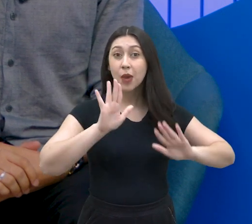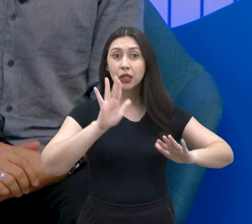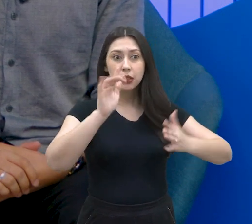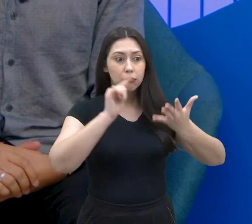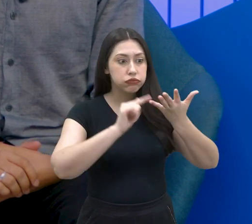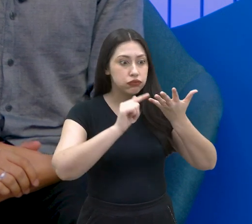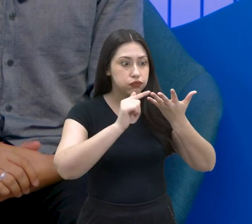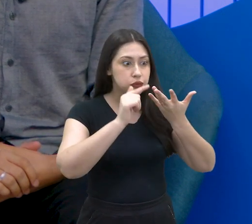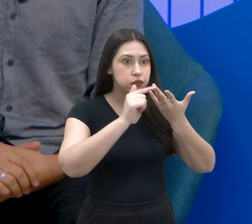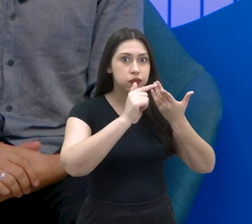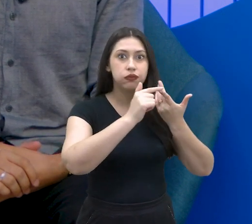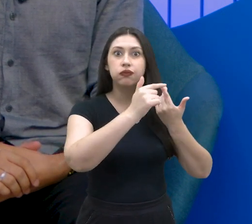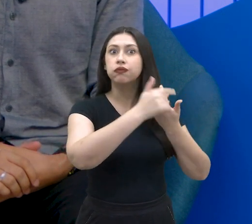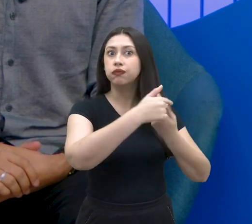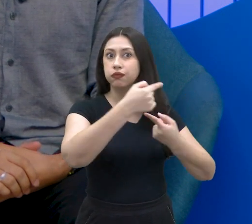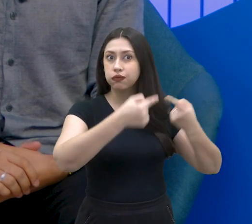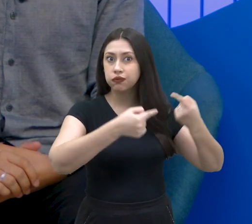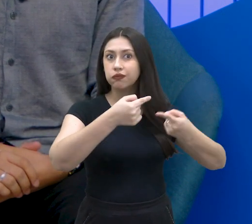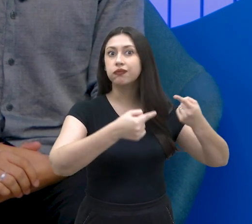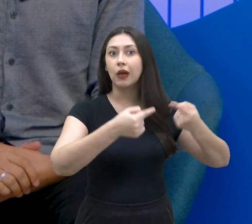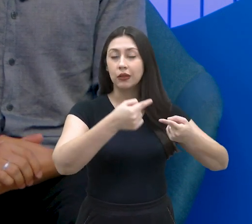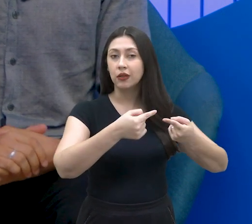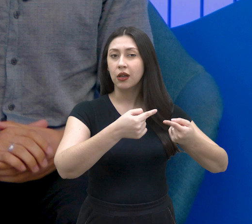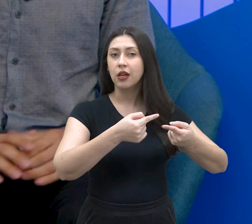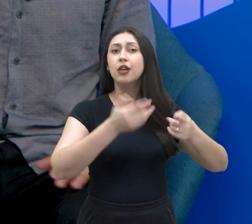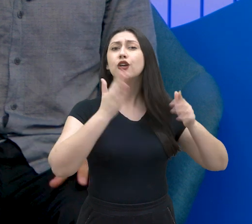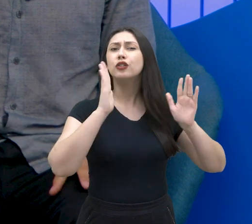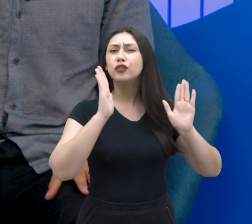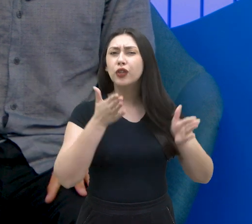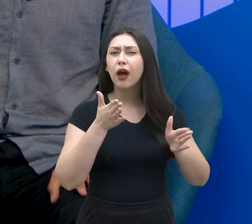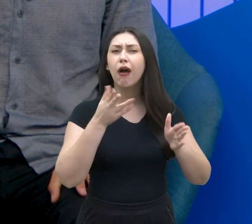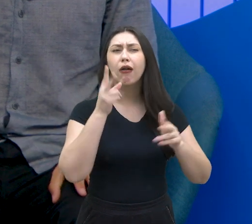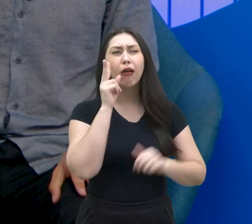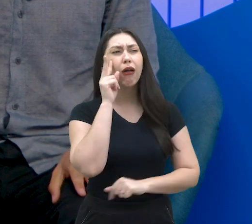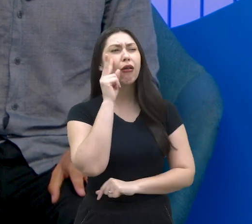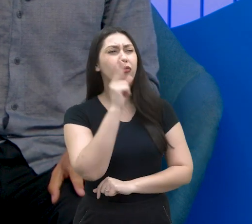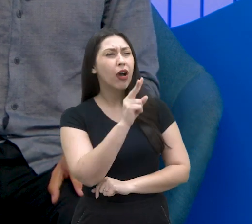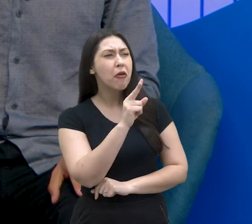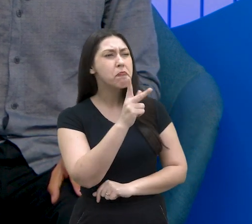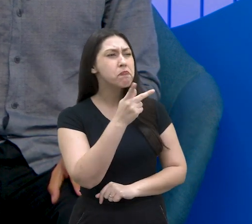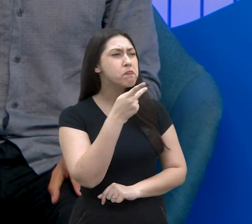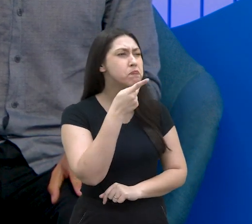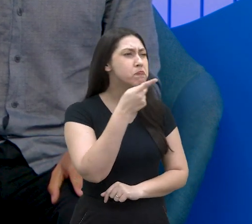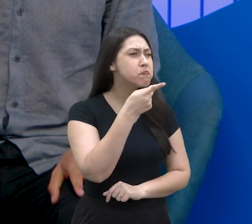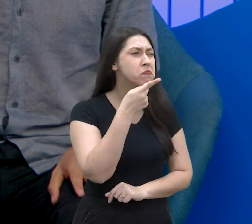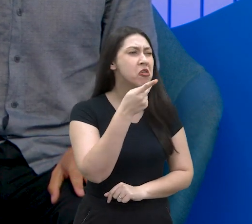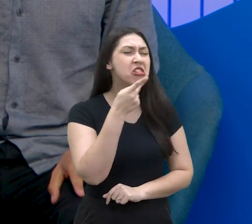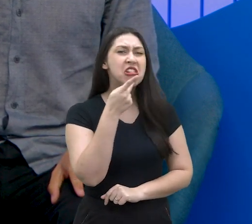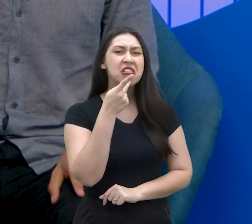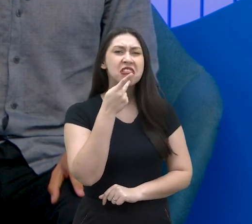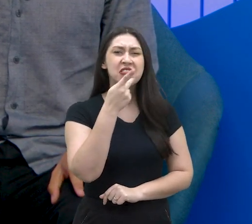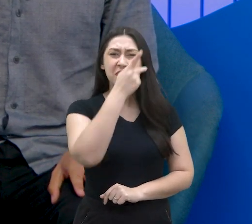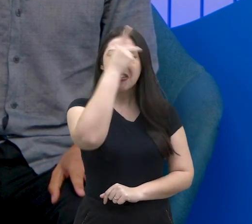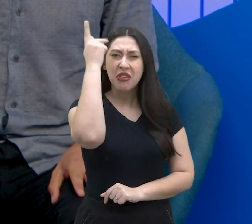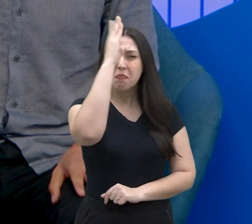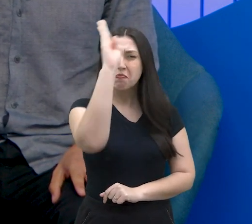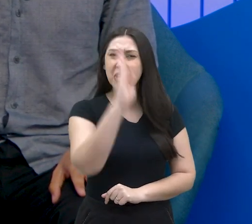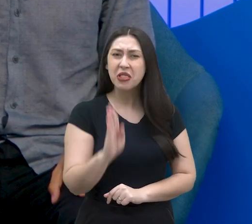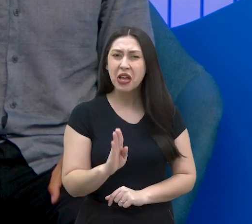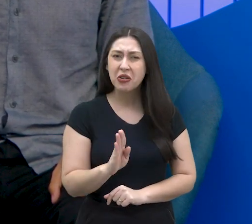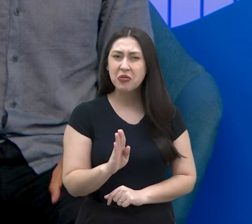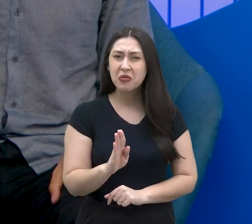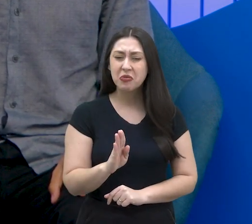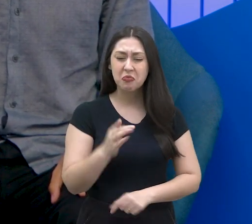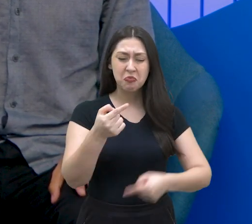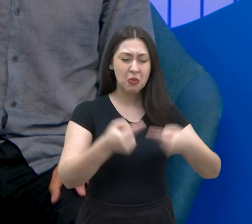muitas abordagens possíveis. Por anos, nós ouvimos e repetimos que nós brasileiros não somos pessoas politizadas,